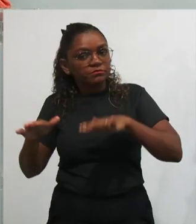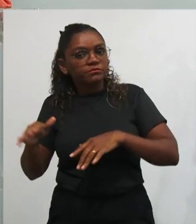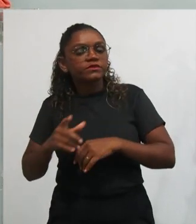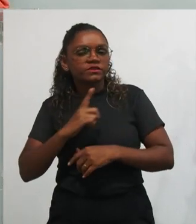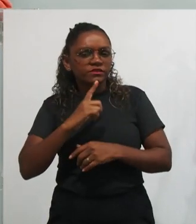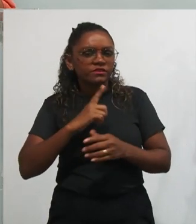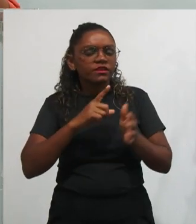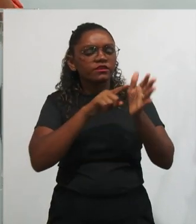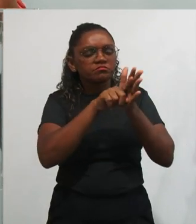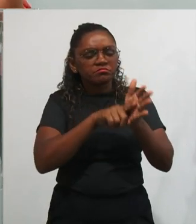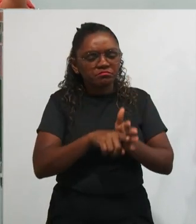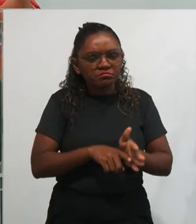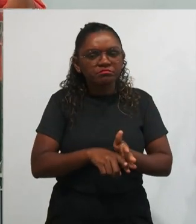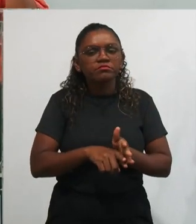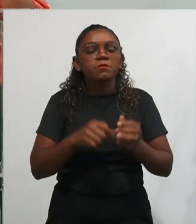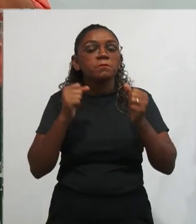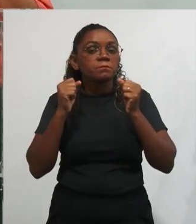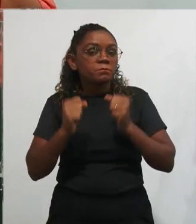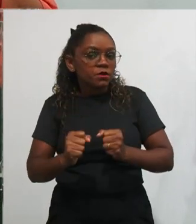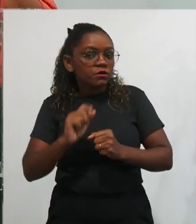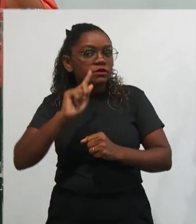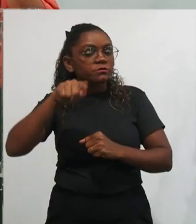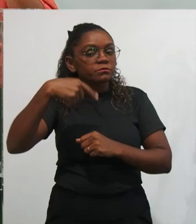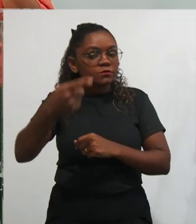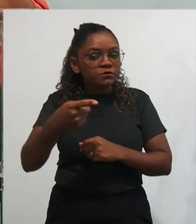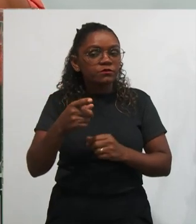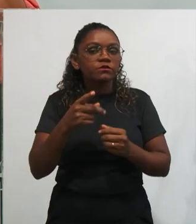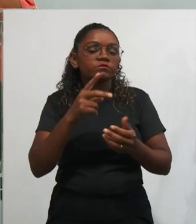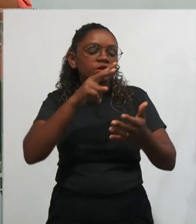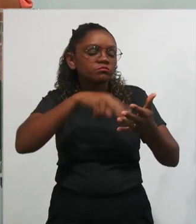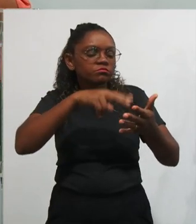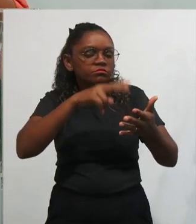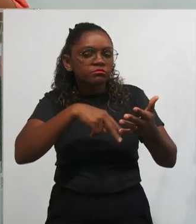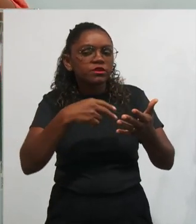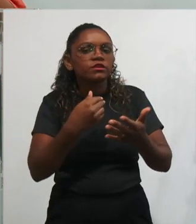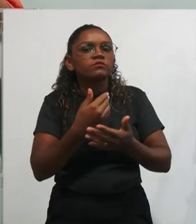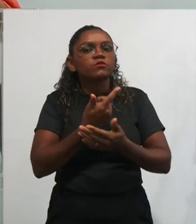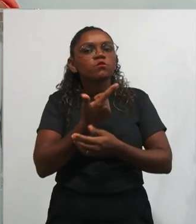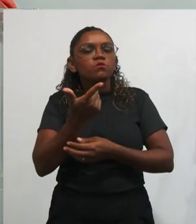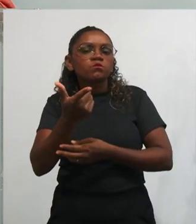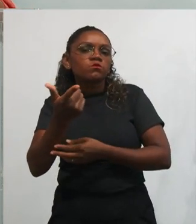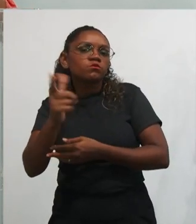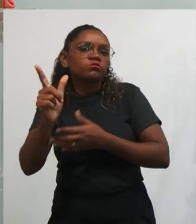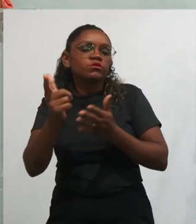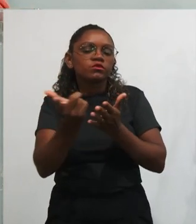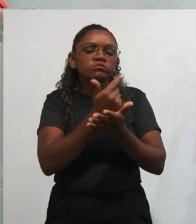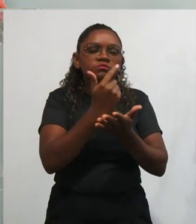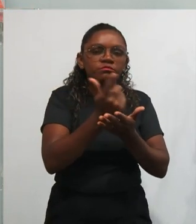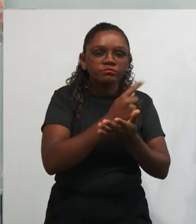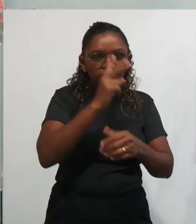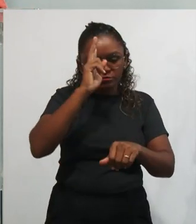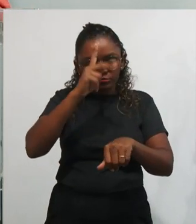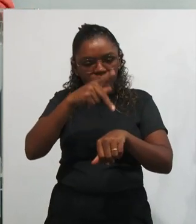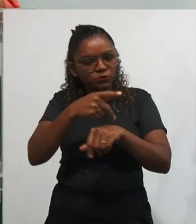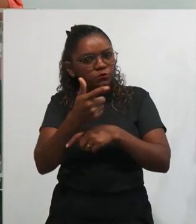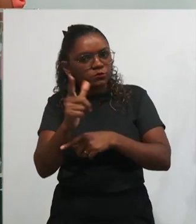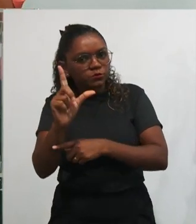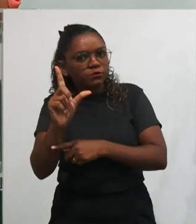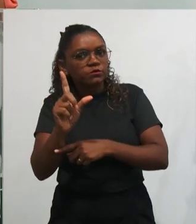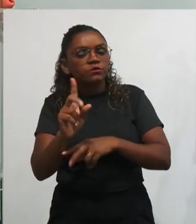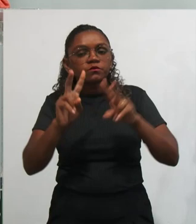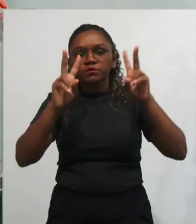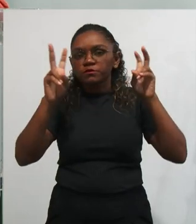esse tema e você pode se aprofundar em outras em outr outra literatura sobre isso mas as últimas pesquisas que saem